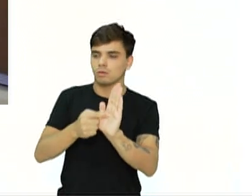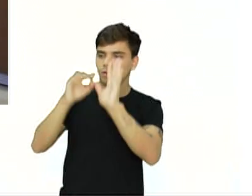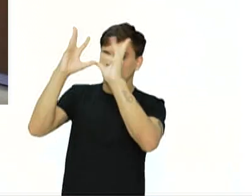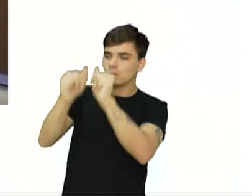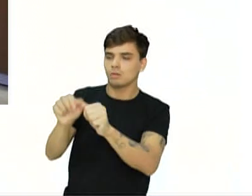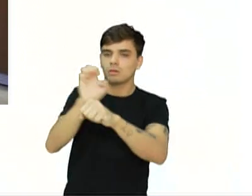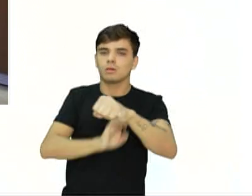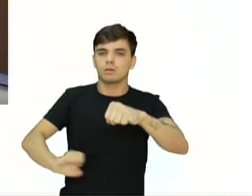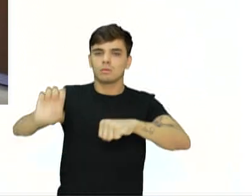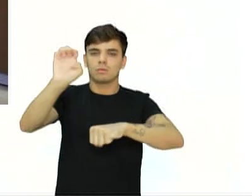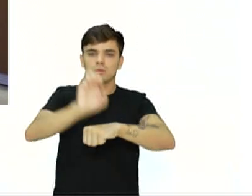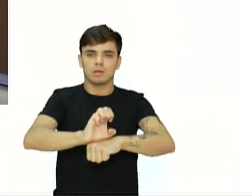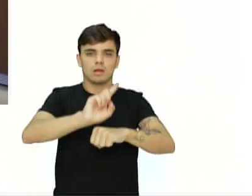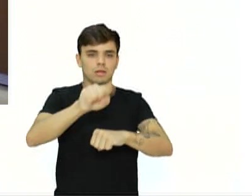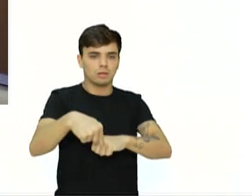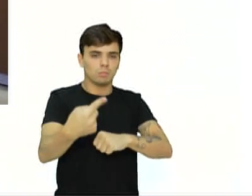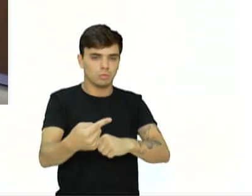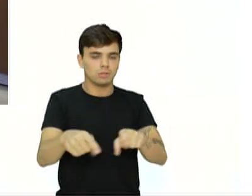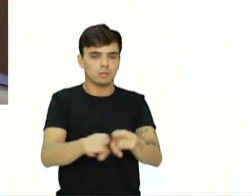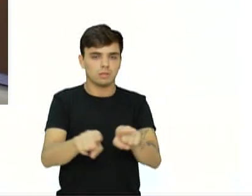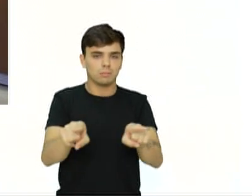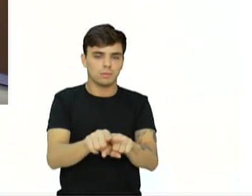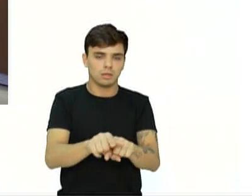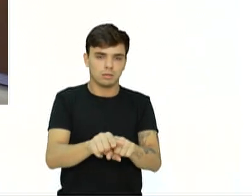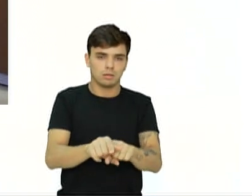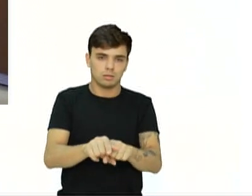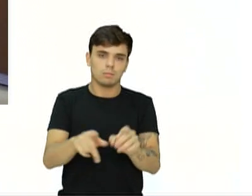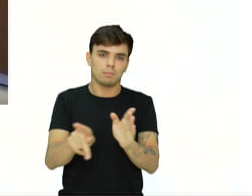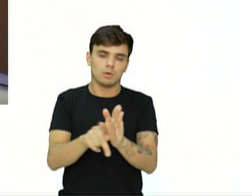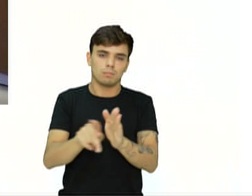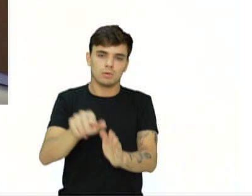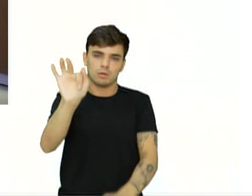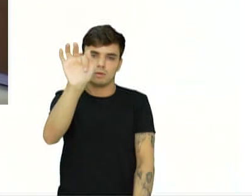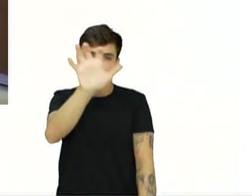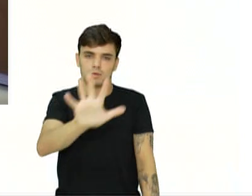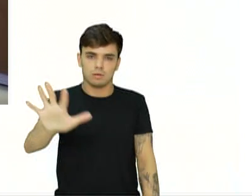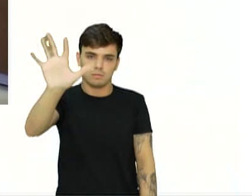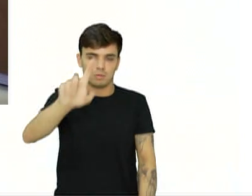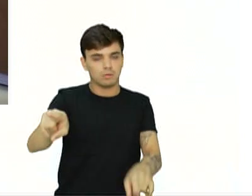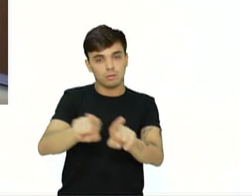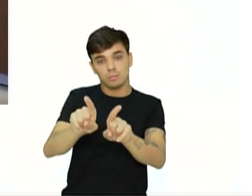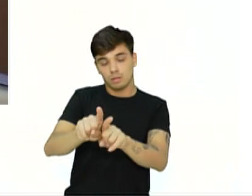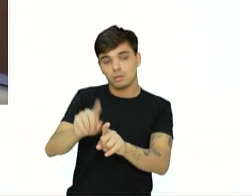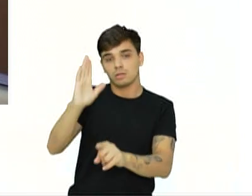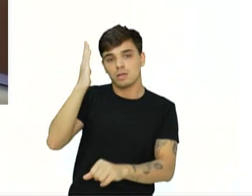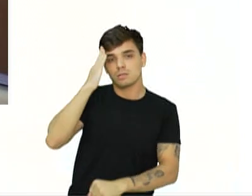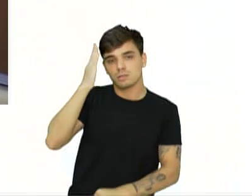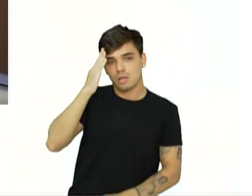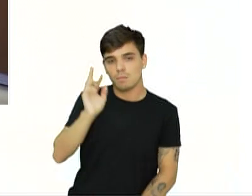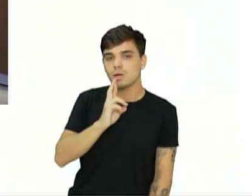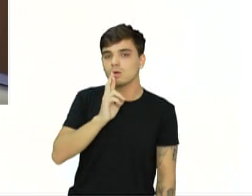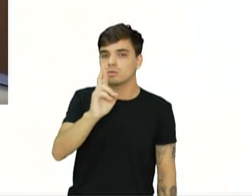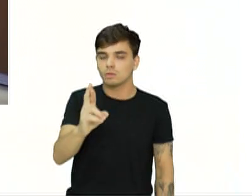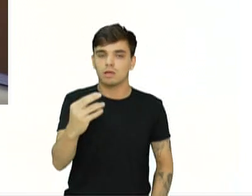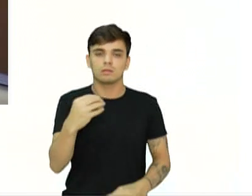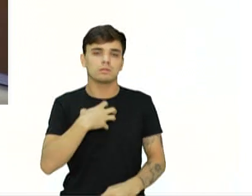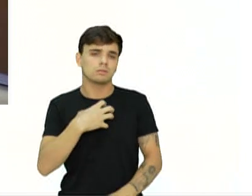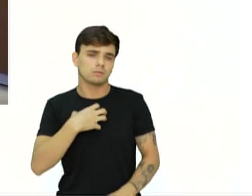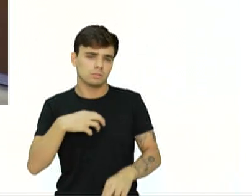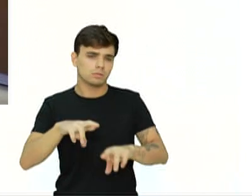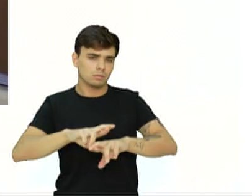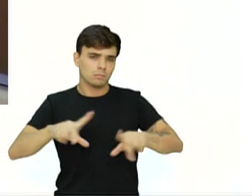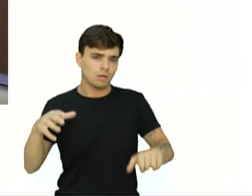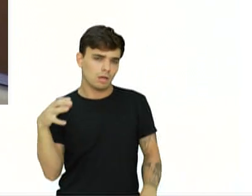o estado e depois também a nível federal, e aí a gente fica sabendo do resultado de uma forma um pouco